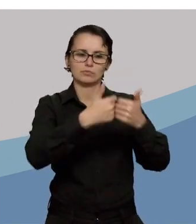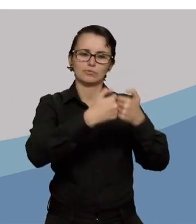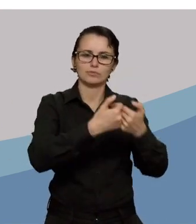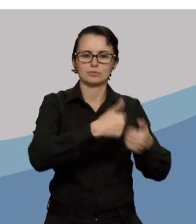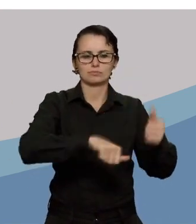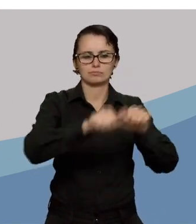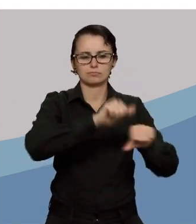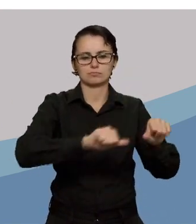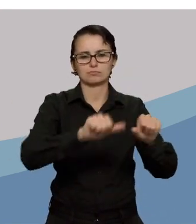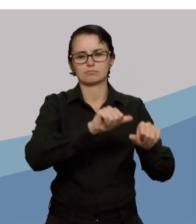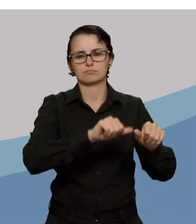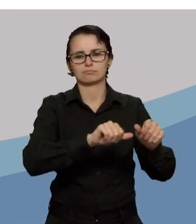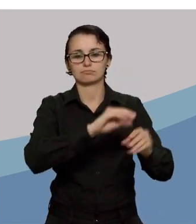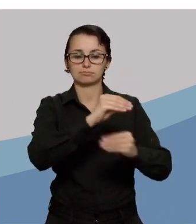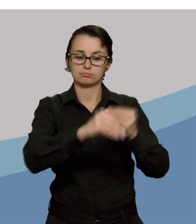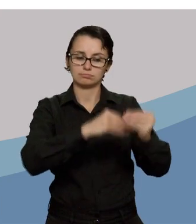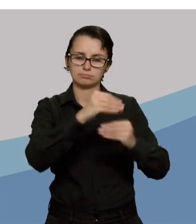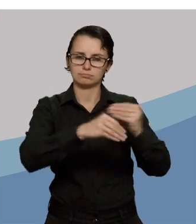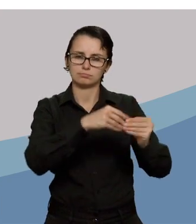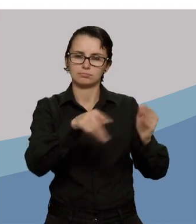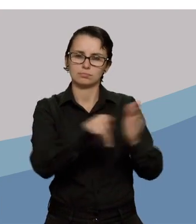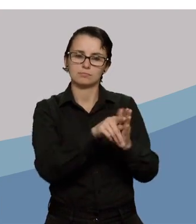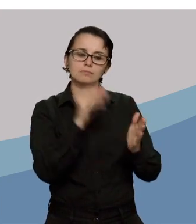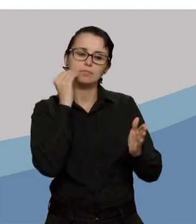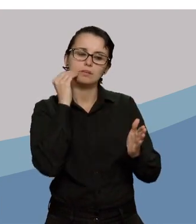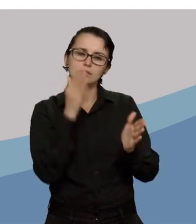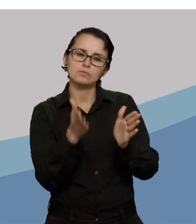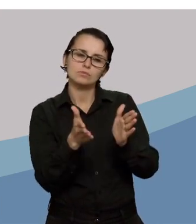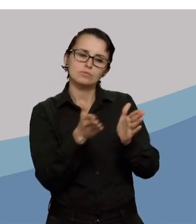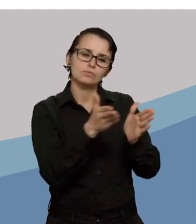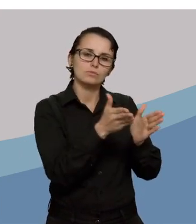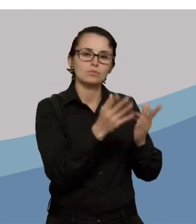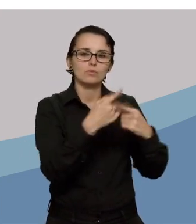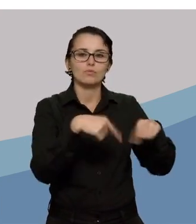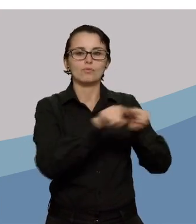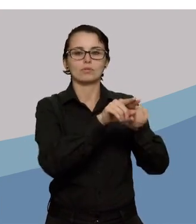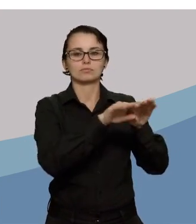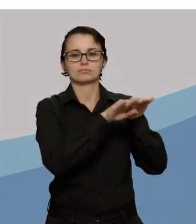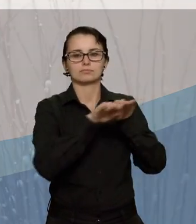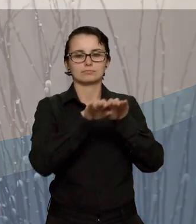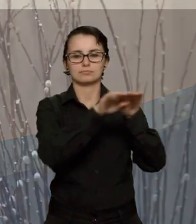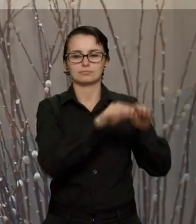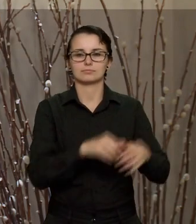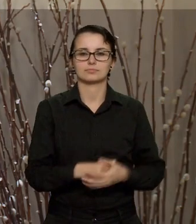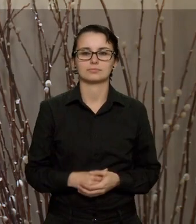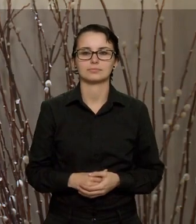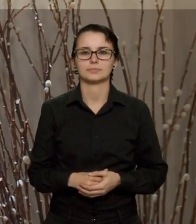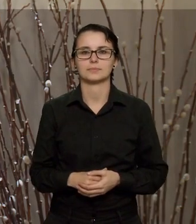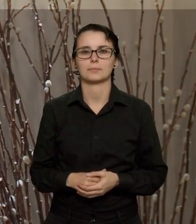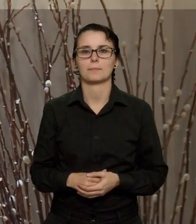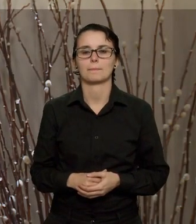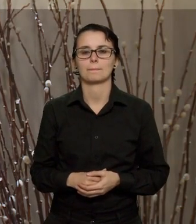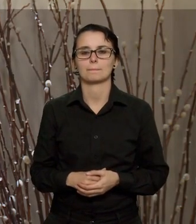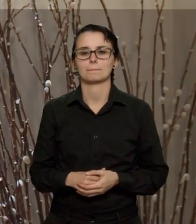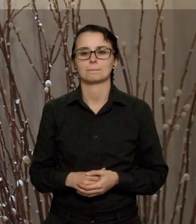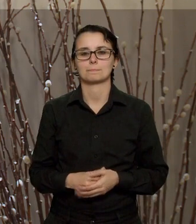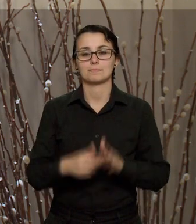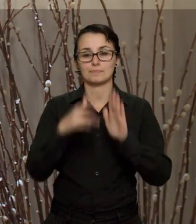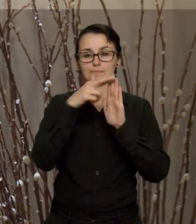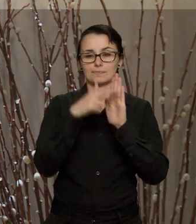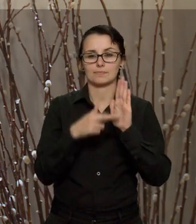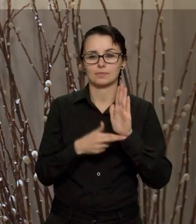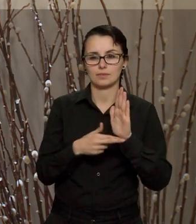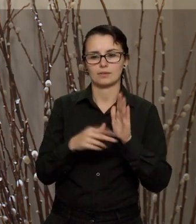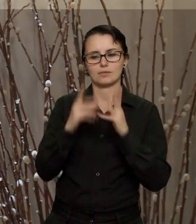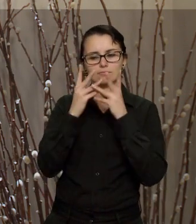ou combinação destes, visando atender ao padrão de potabilidade. Os requisitos de qualidade